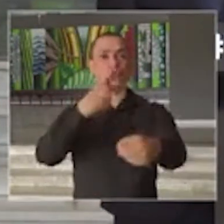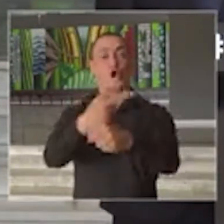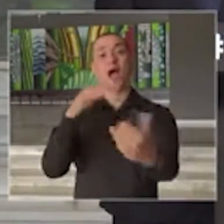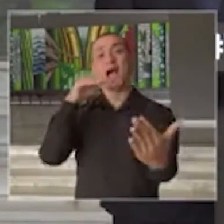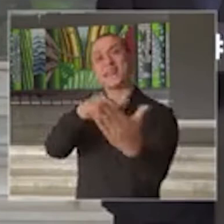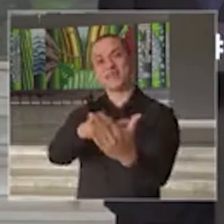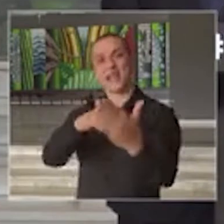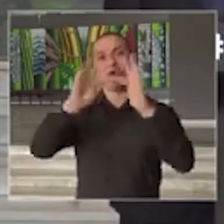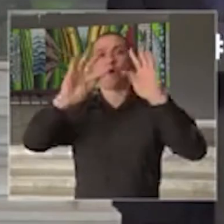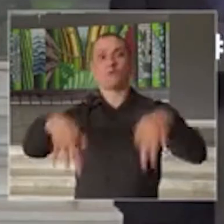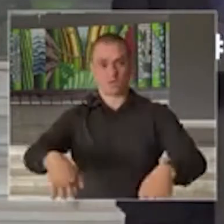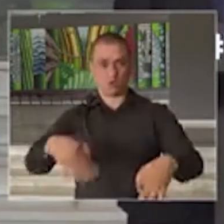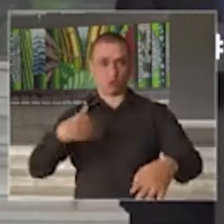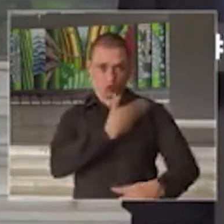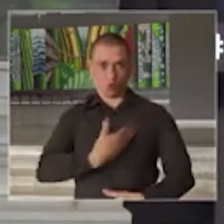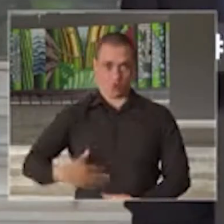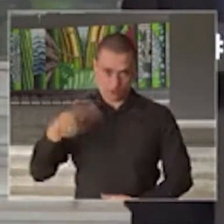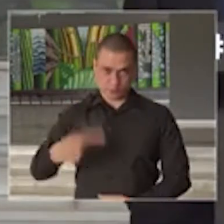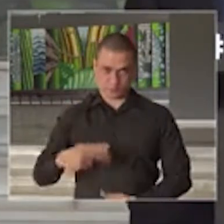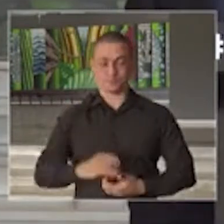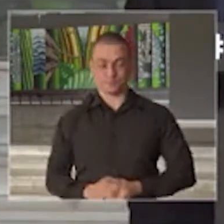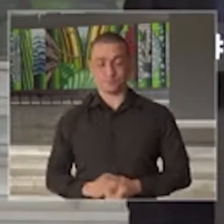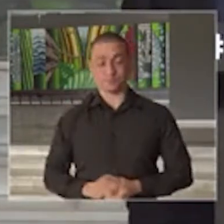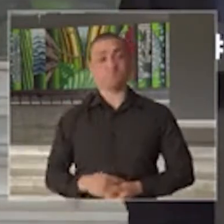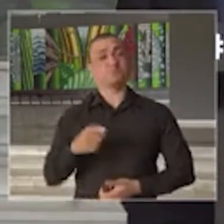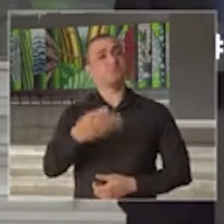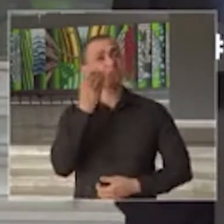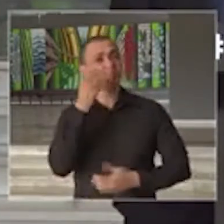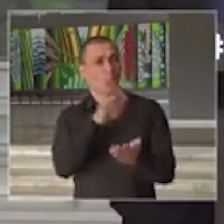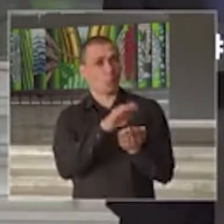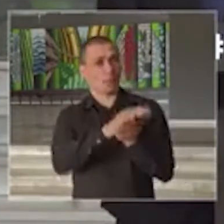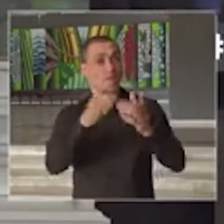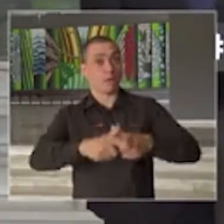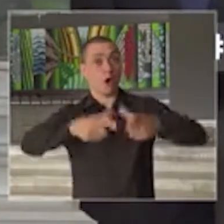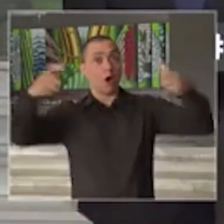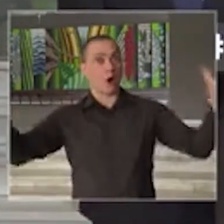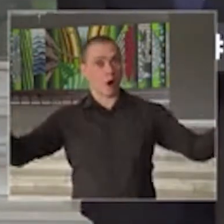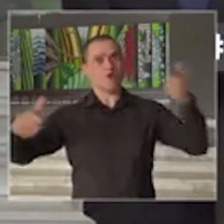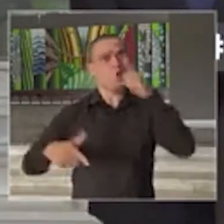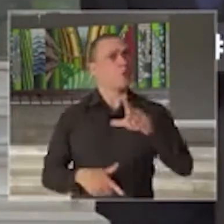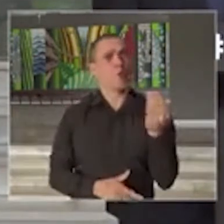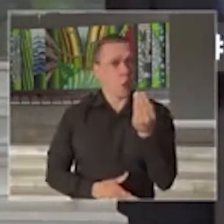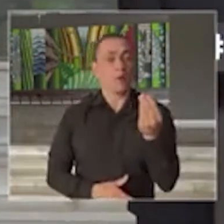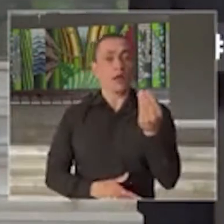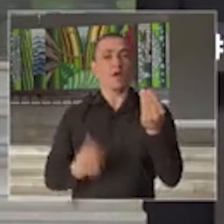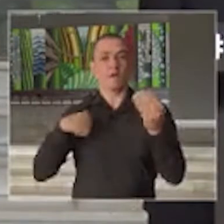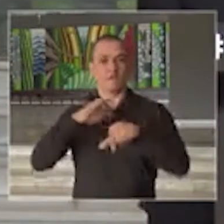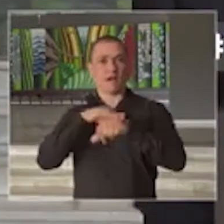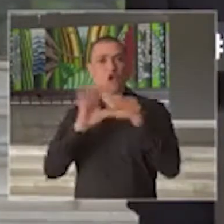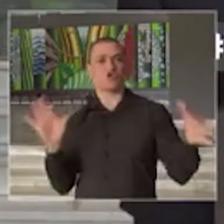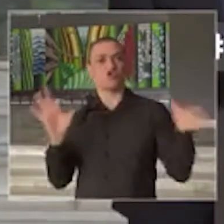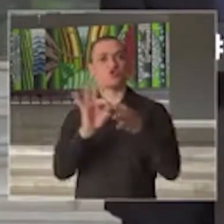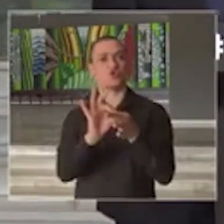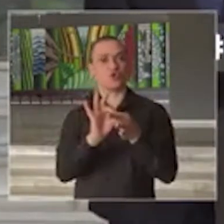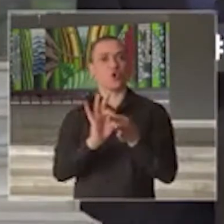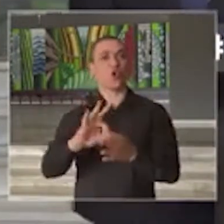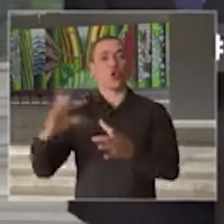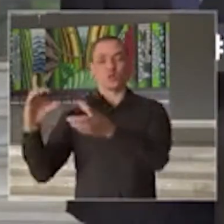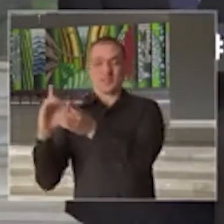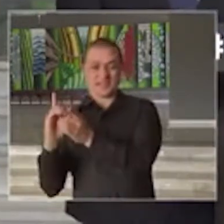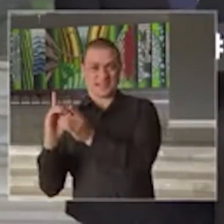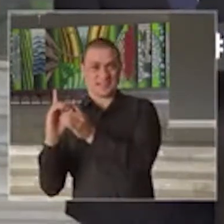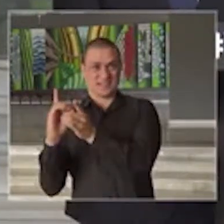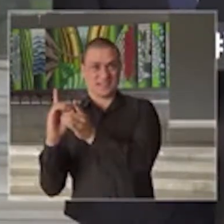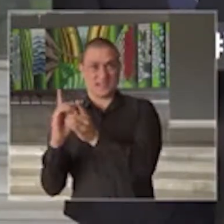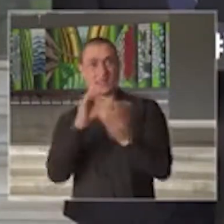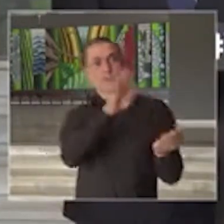até o final do nosso governo para expandir o programa nesta dimensão nós estamos unificando o detran